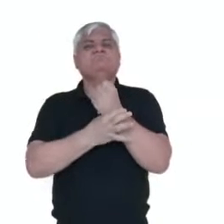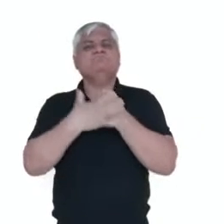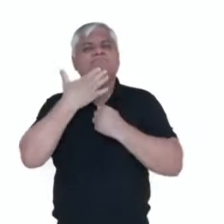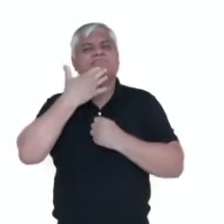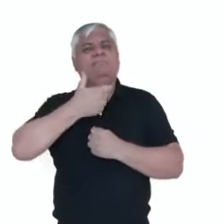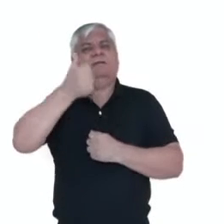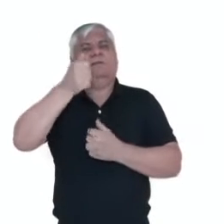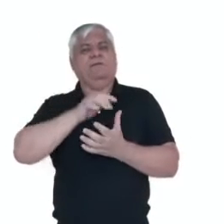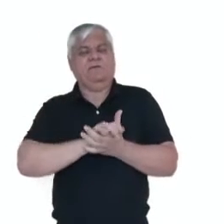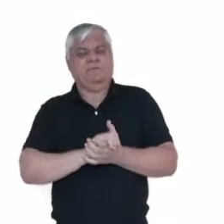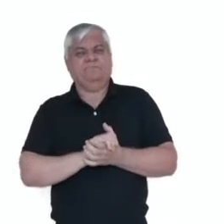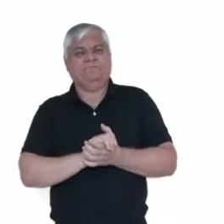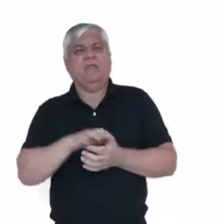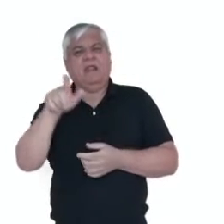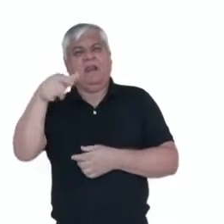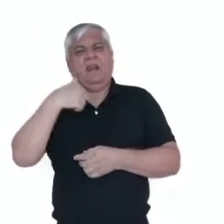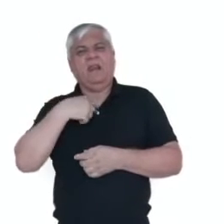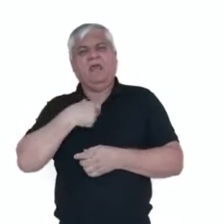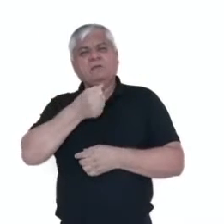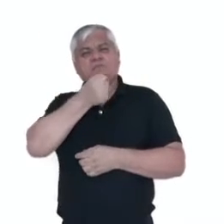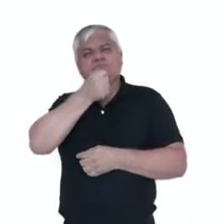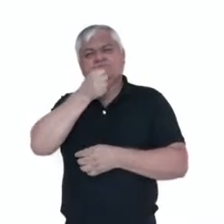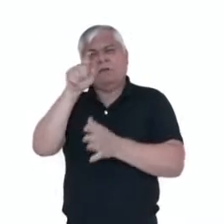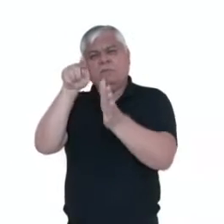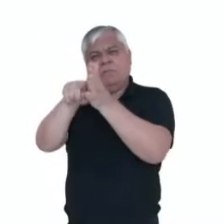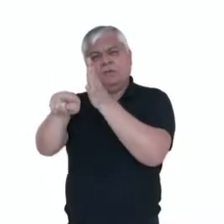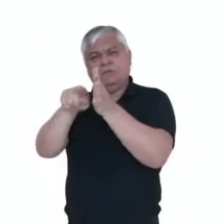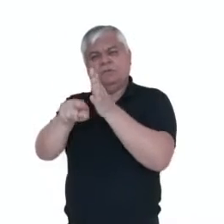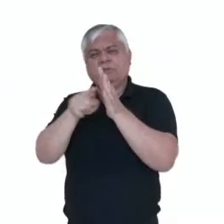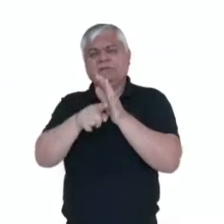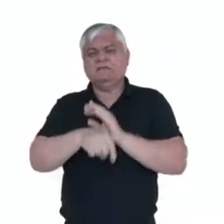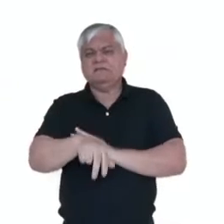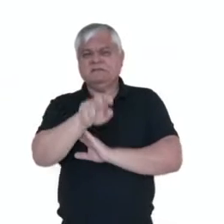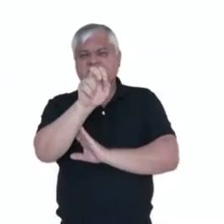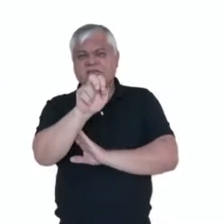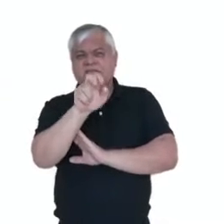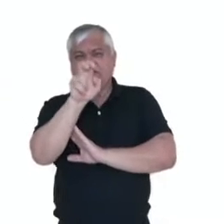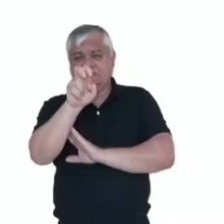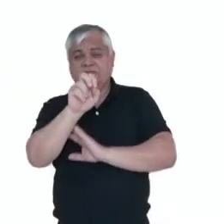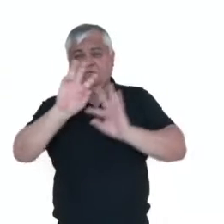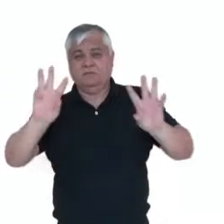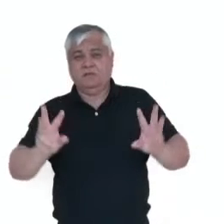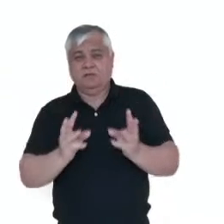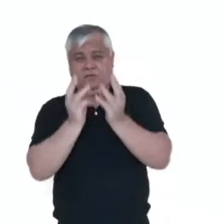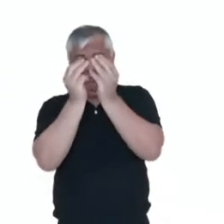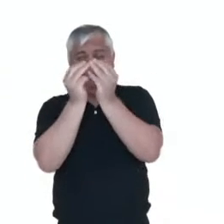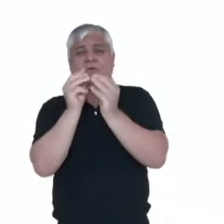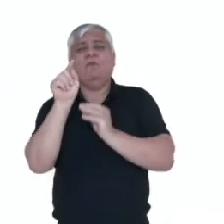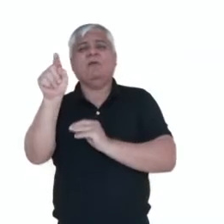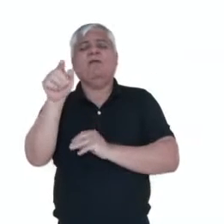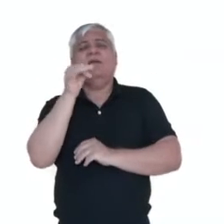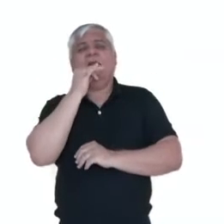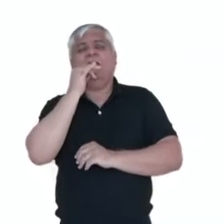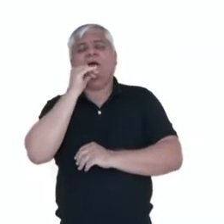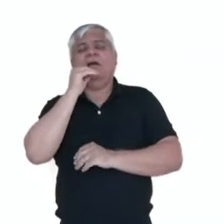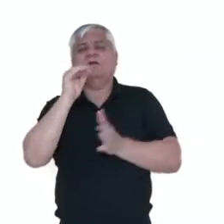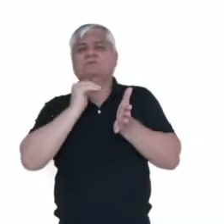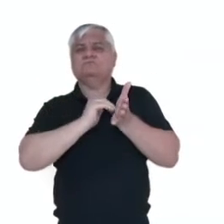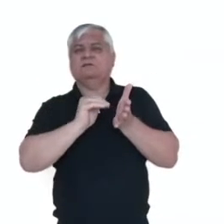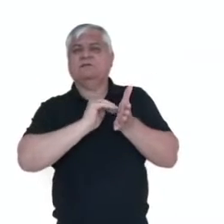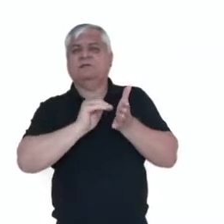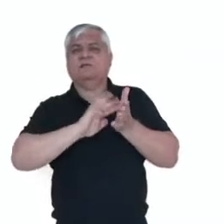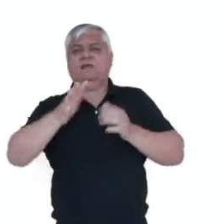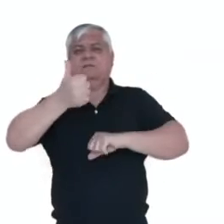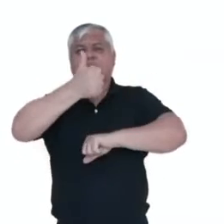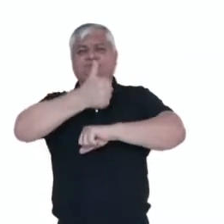de imprensa da abertura da 75ª Assembleia Geral das Nações Unidas, o secretário-geral